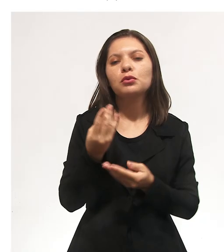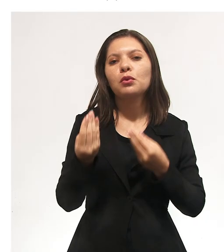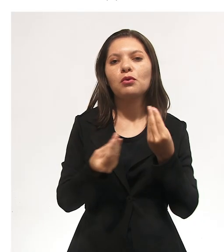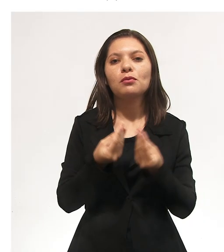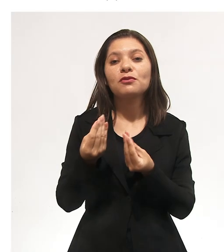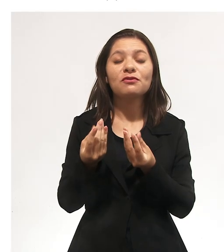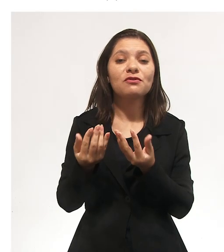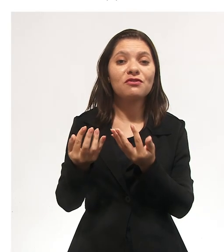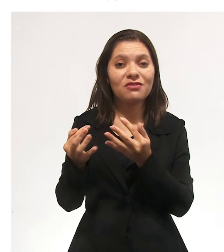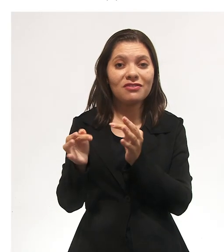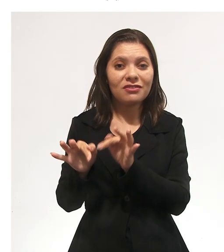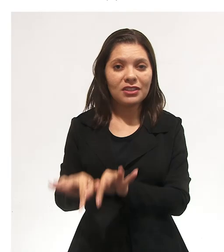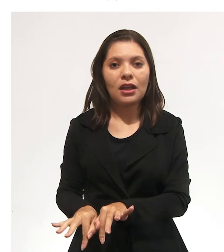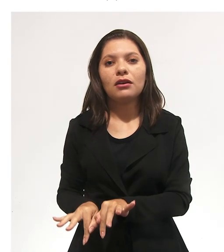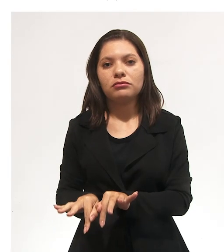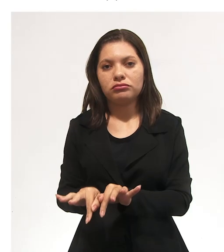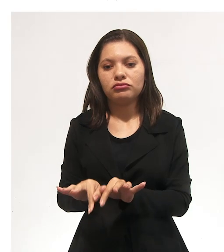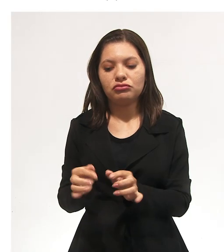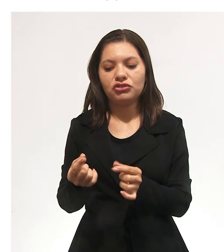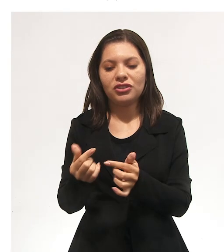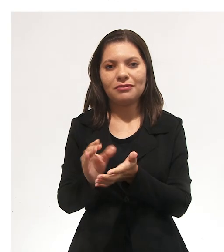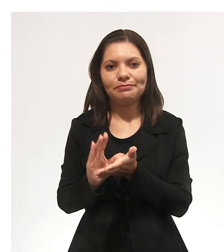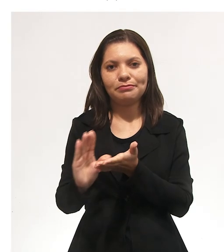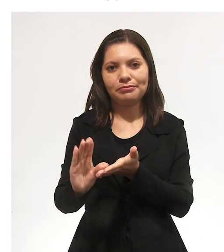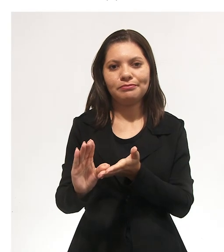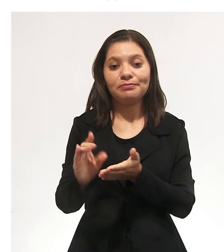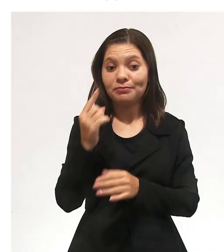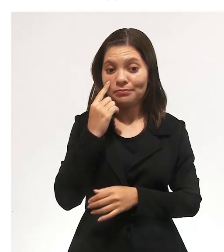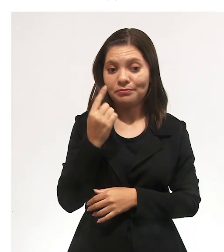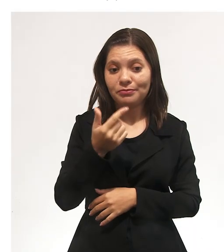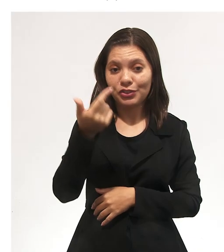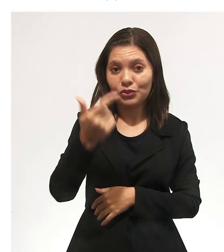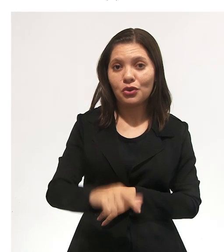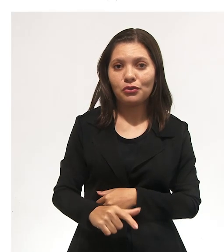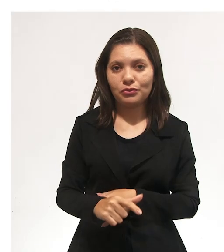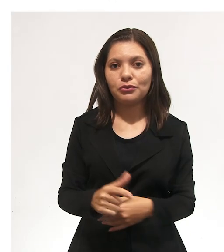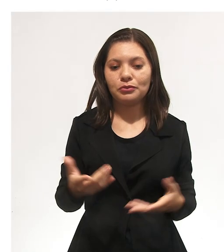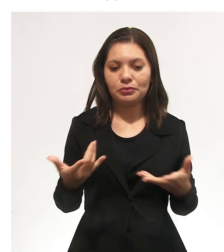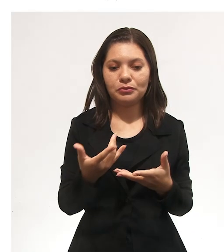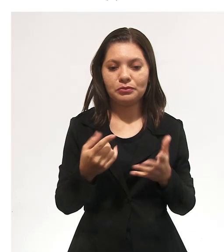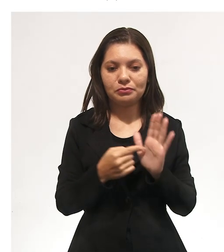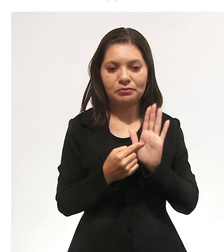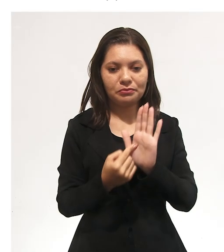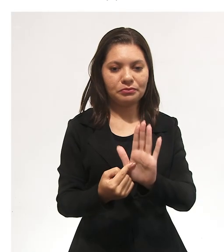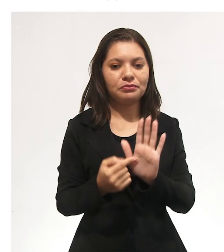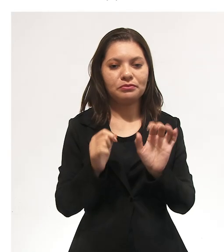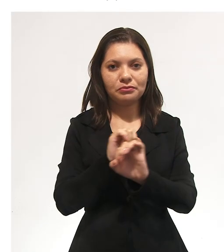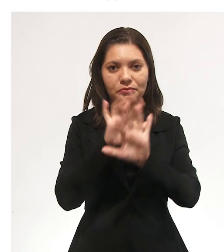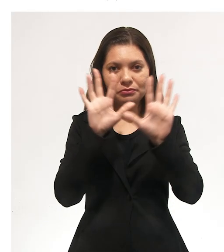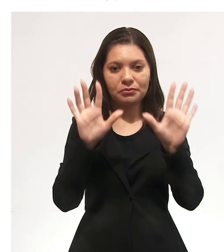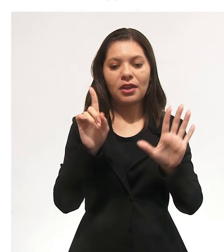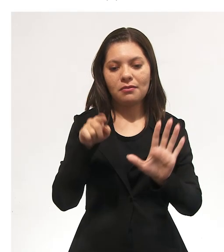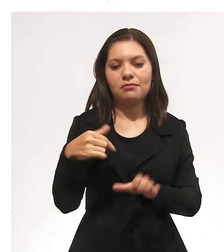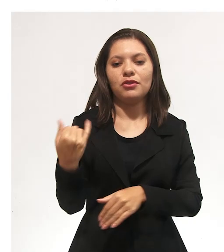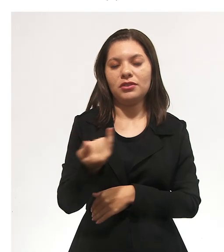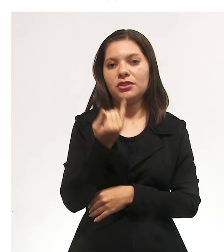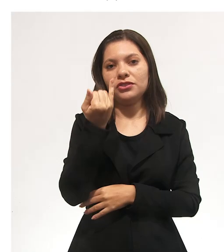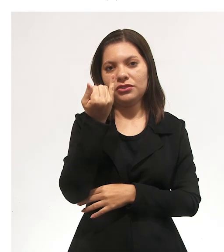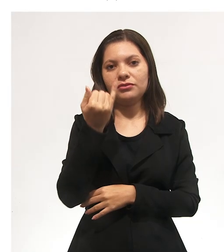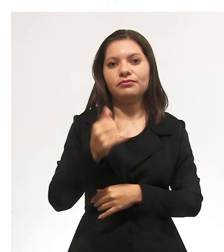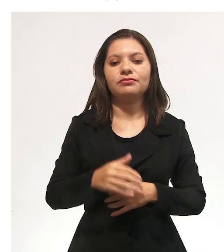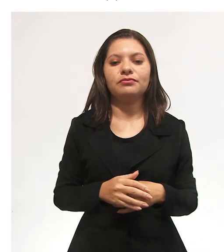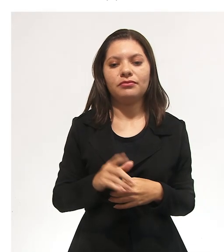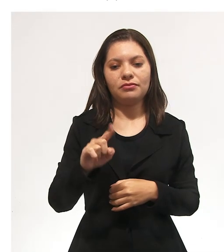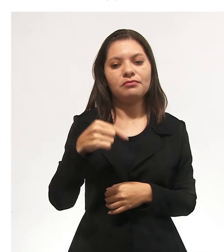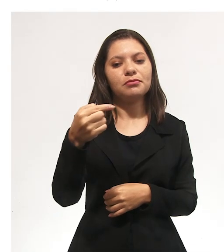da aplicação. Veja bem, eu vou deixar marcado aqui, porque isso é importante. Lá na